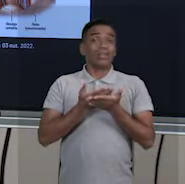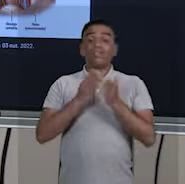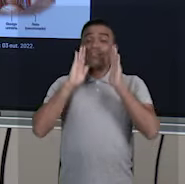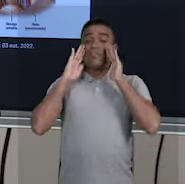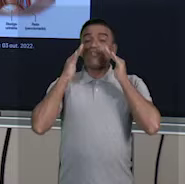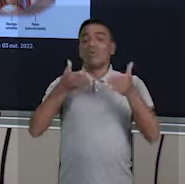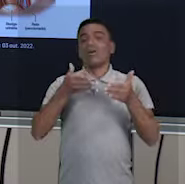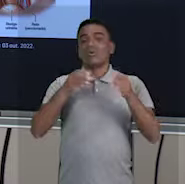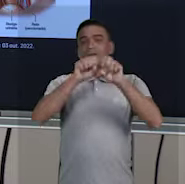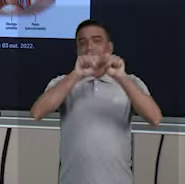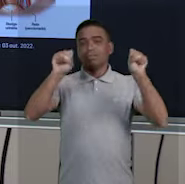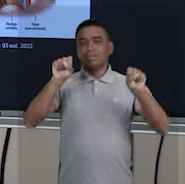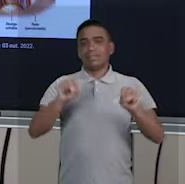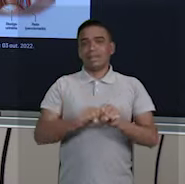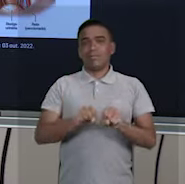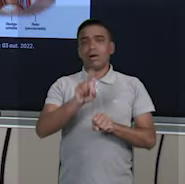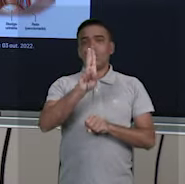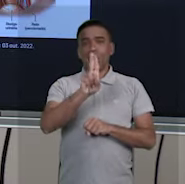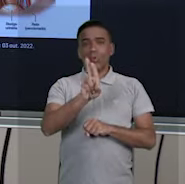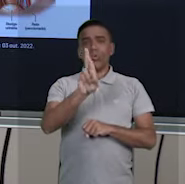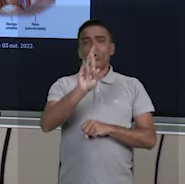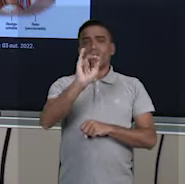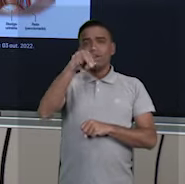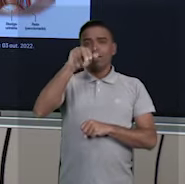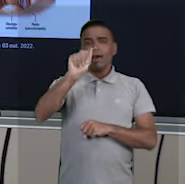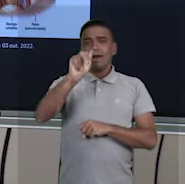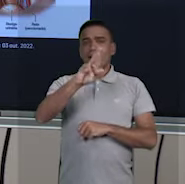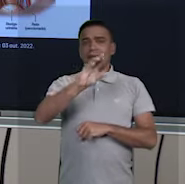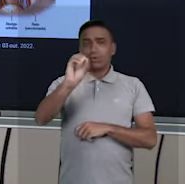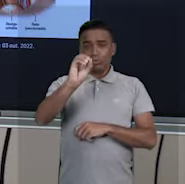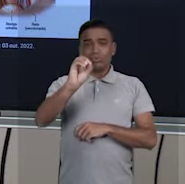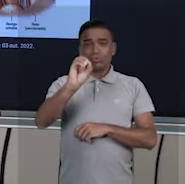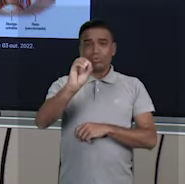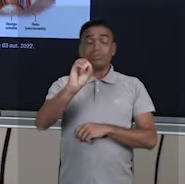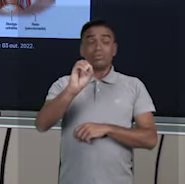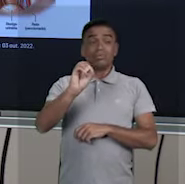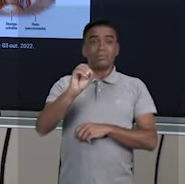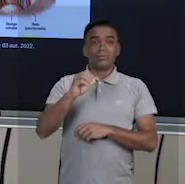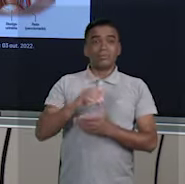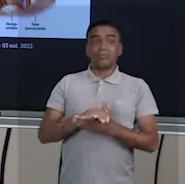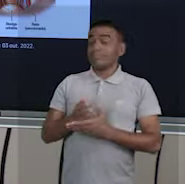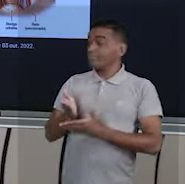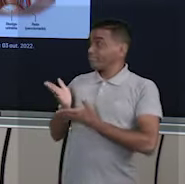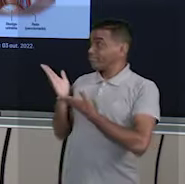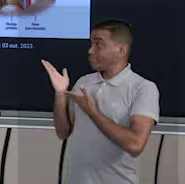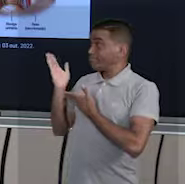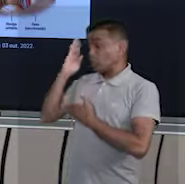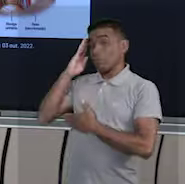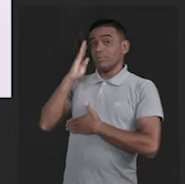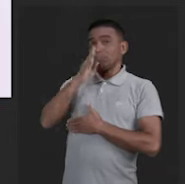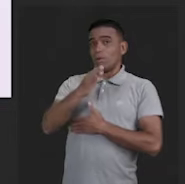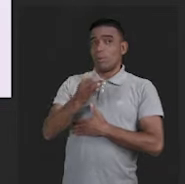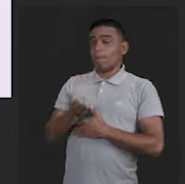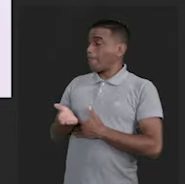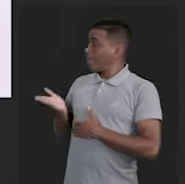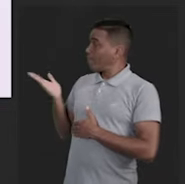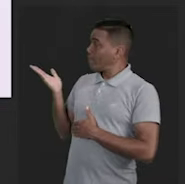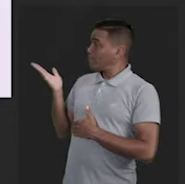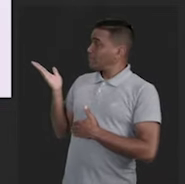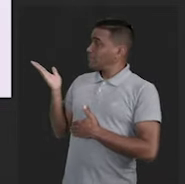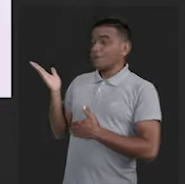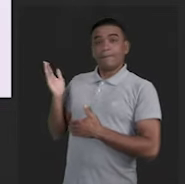o principal órgão, né, o principal sistema do nosso sistema excretor. Então, nós